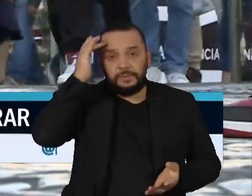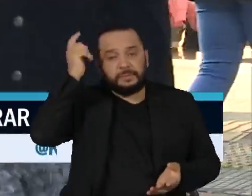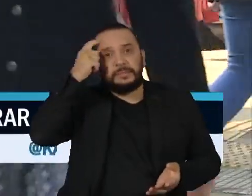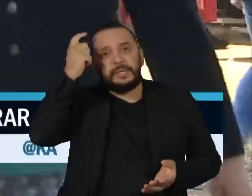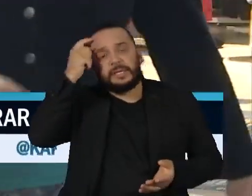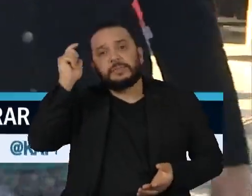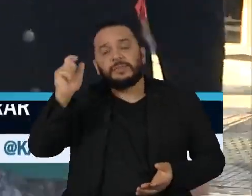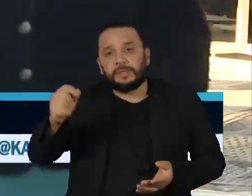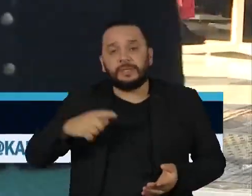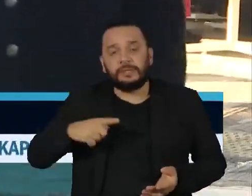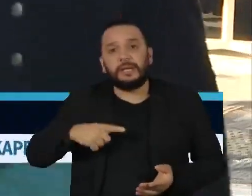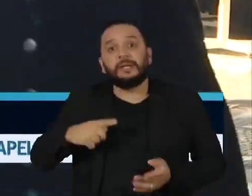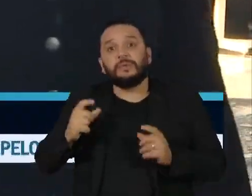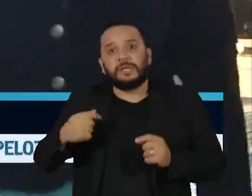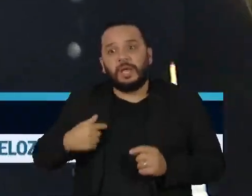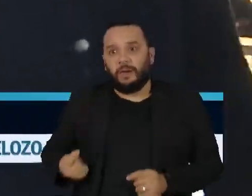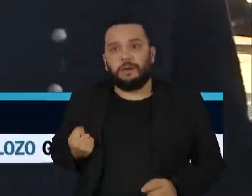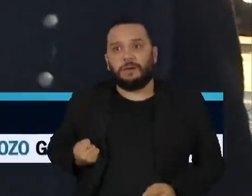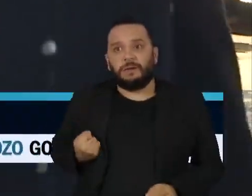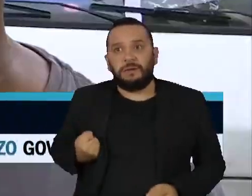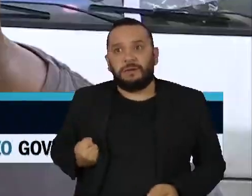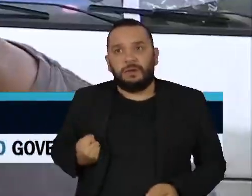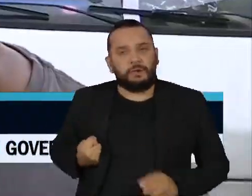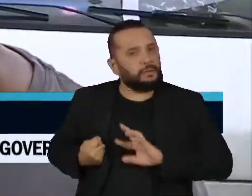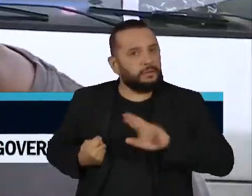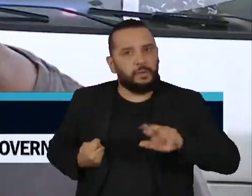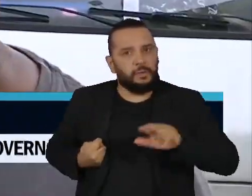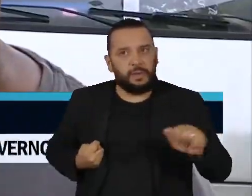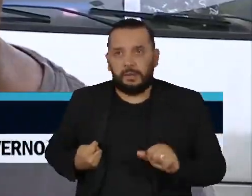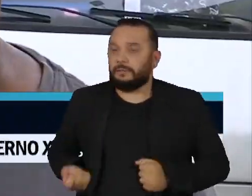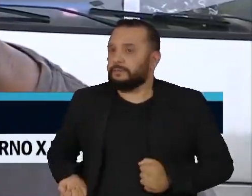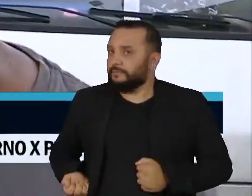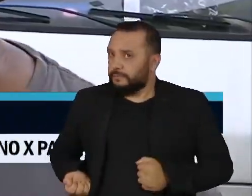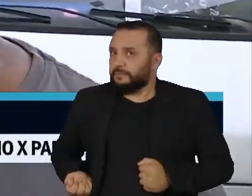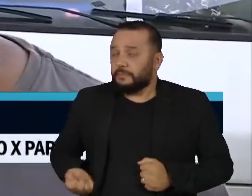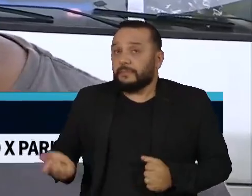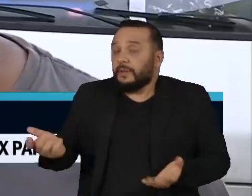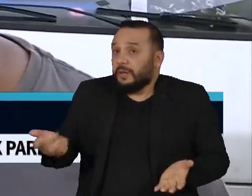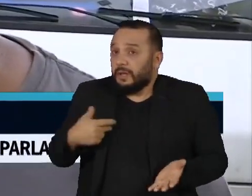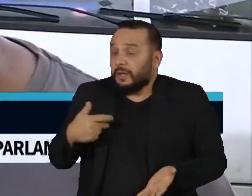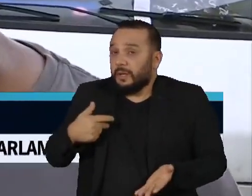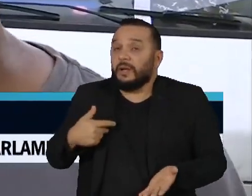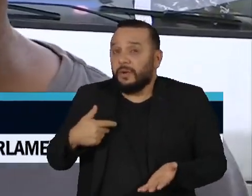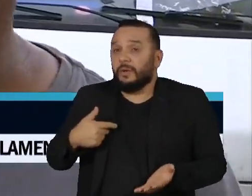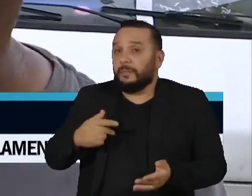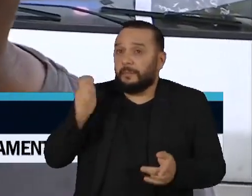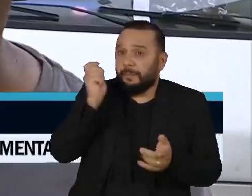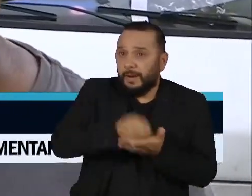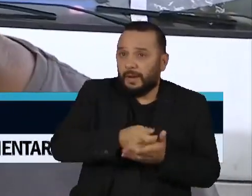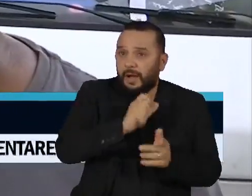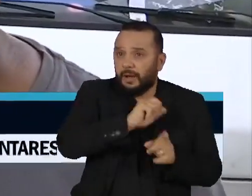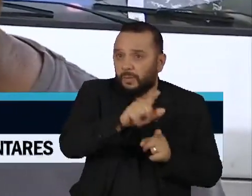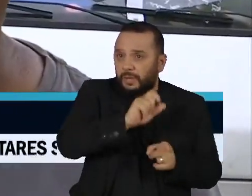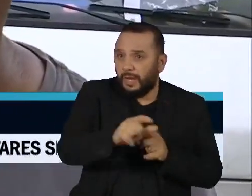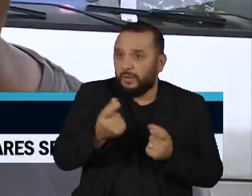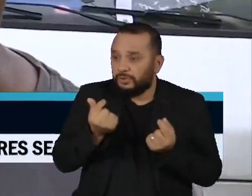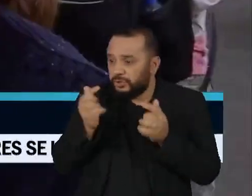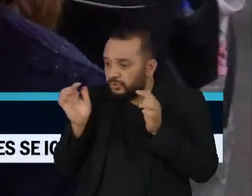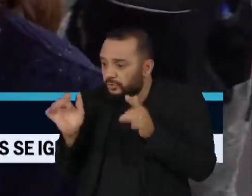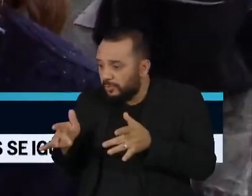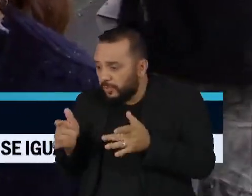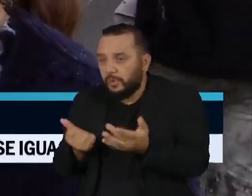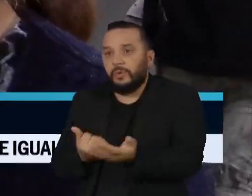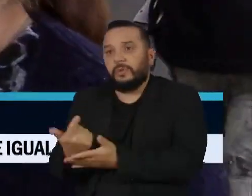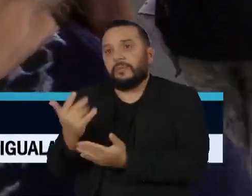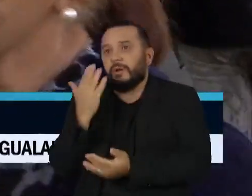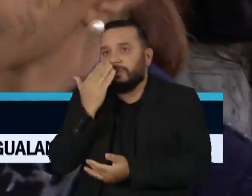que tem escorpião no bolso, mas não é isso. Fazer o ganha-pão para fazer o quê? Pagar o aluguel para depois sobrar alguma coisa para comprar o mantimento.